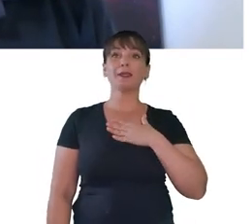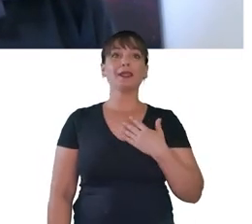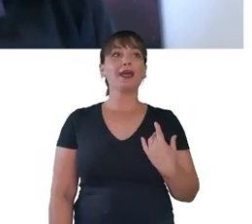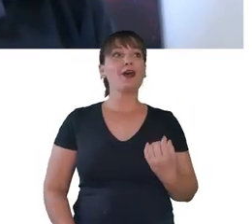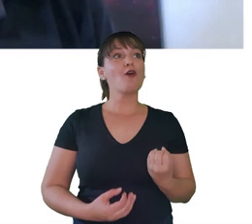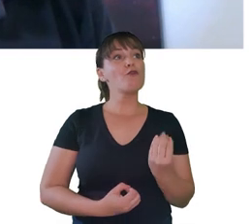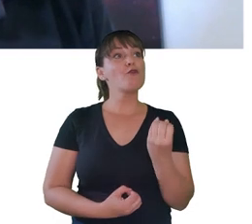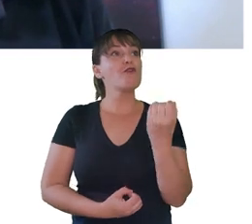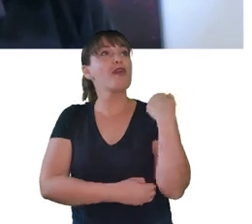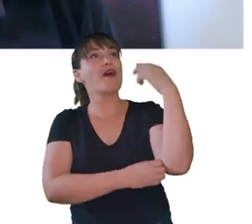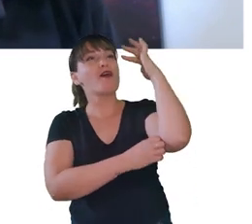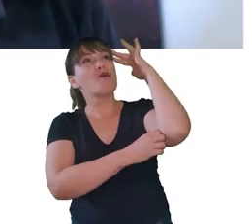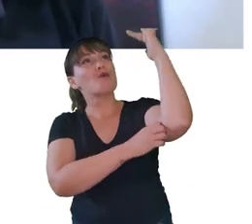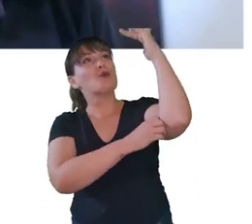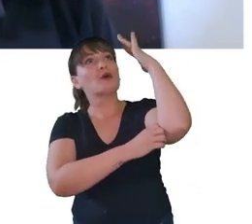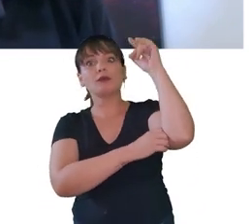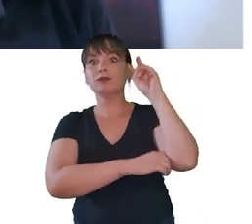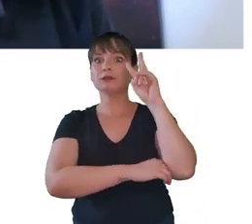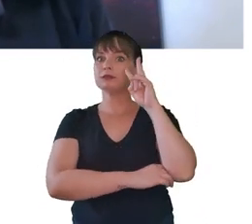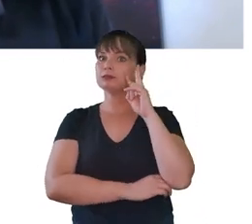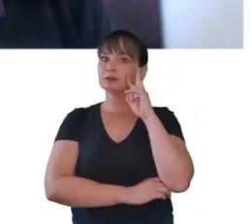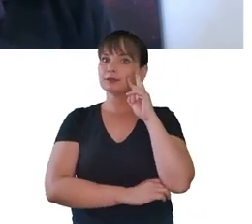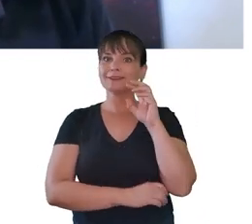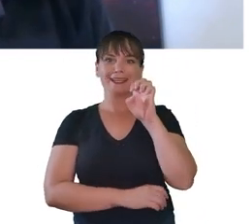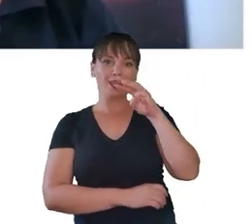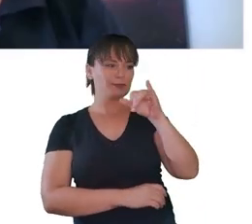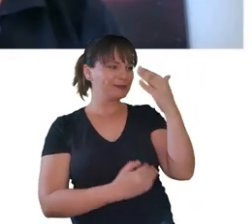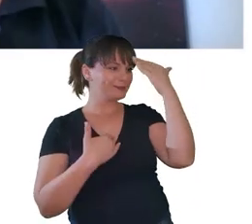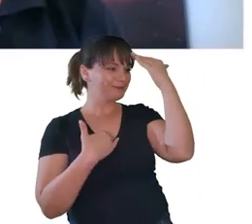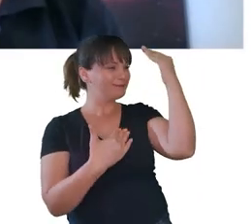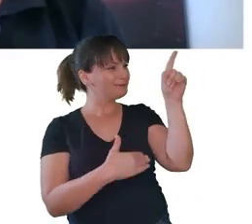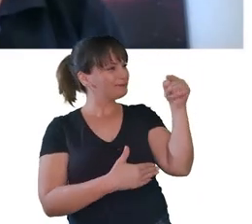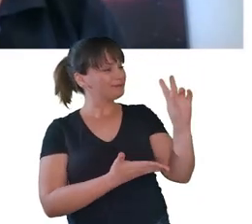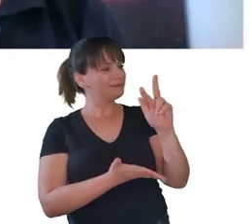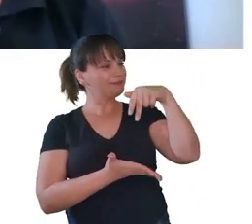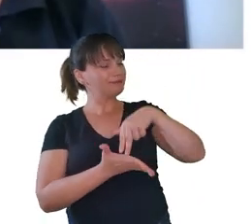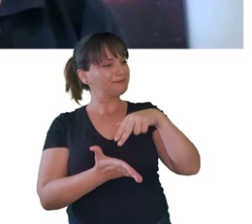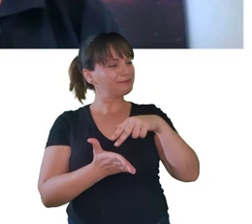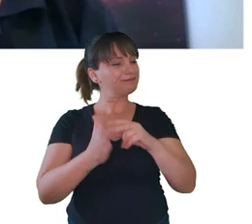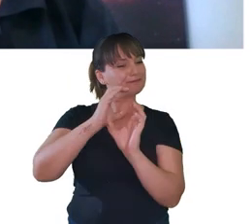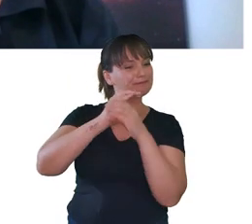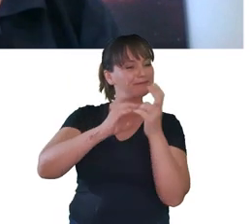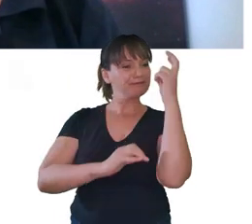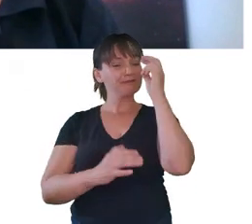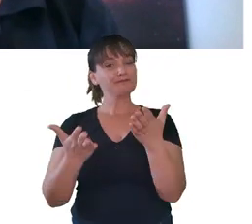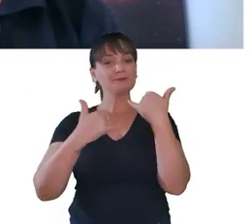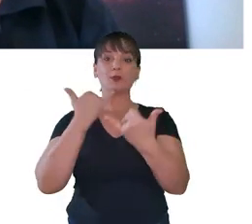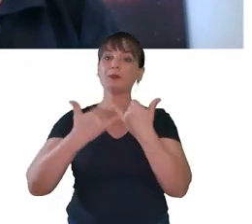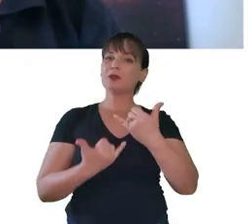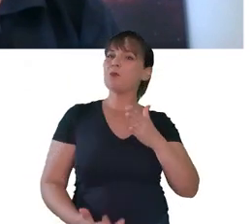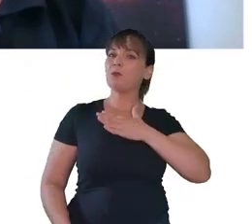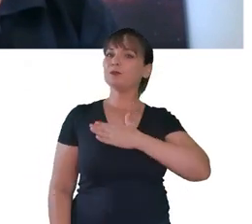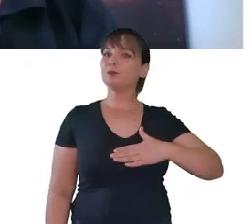minha viagem com o pensamento em toda essa história é muito grande. Emerson, muito obrigado pela sua participação no Ciência e Cultura